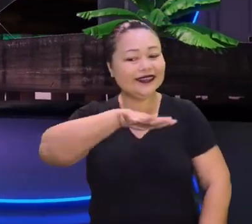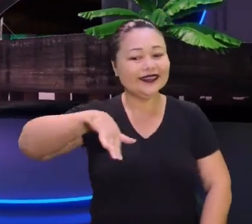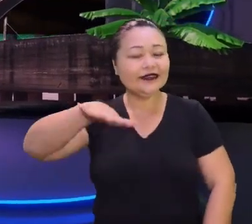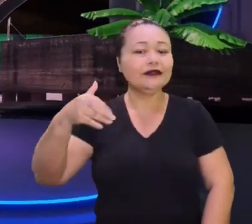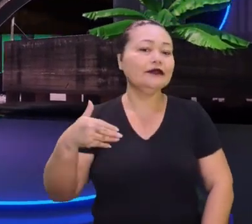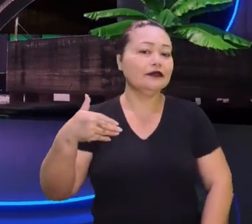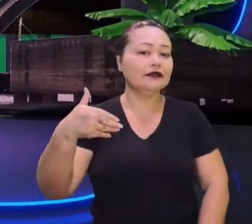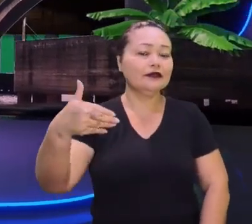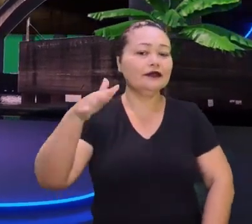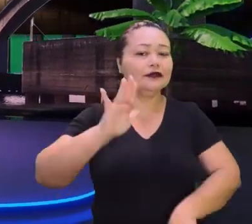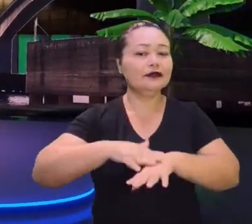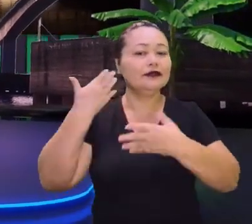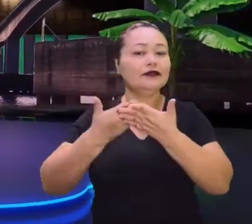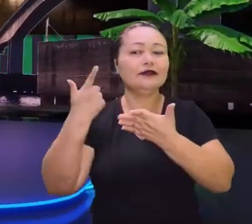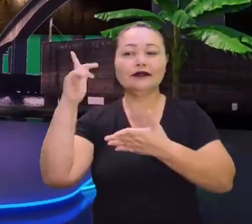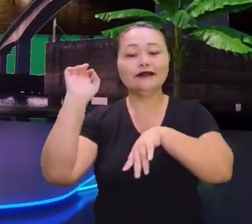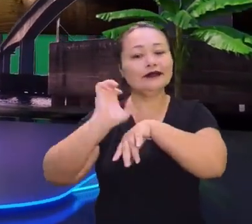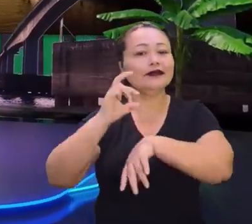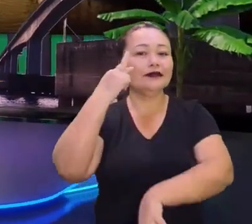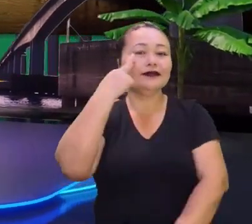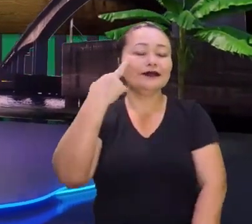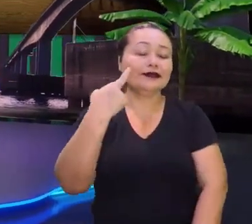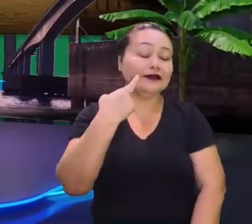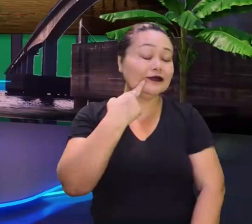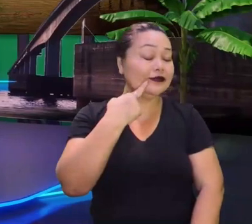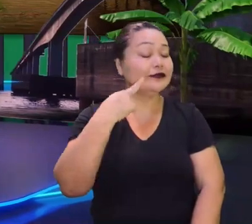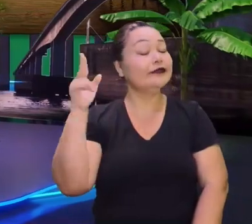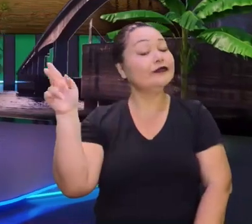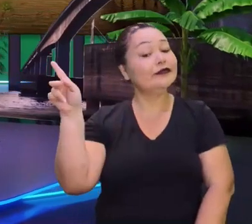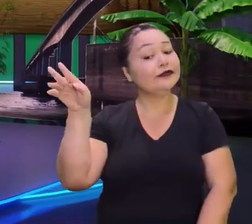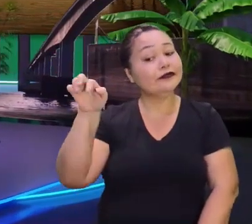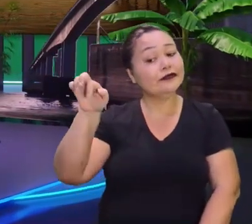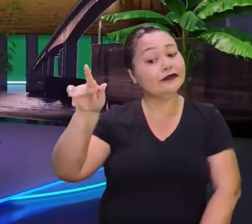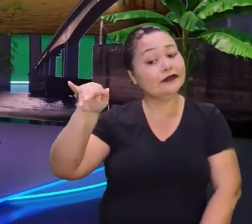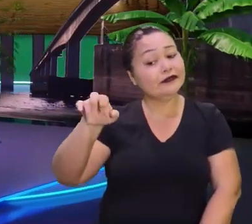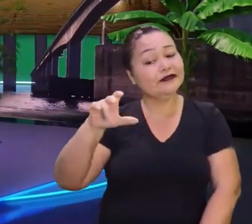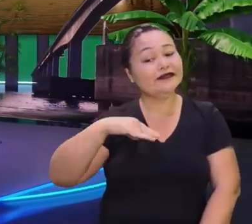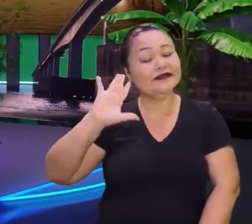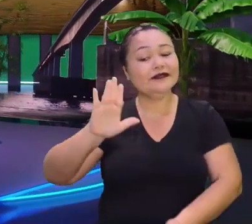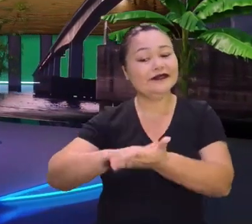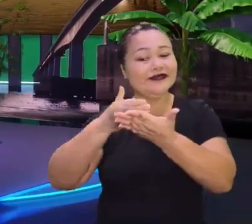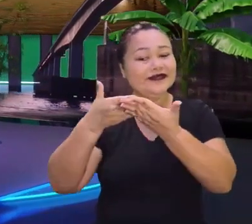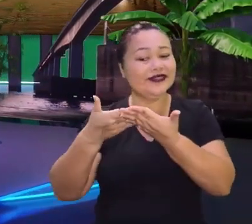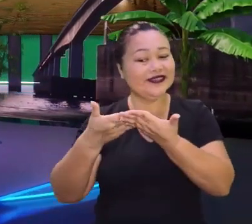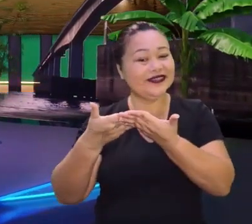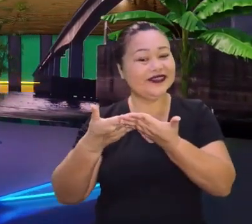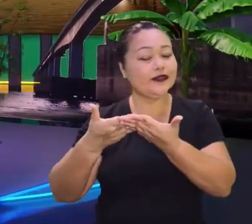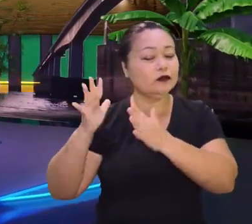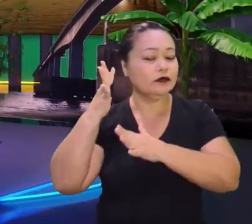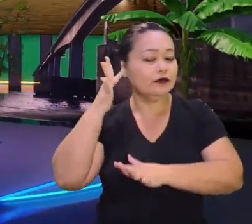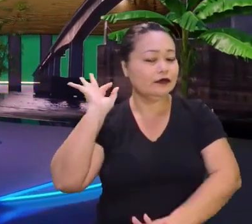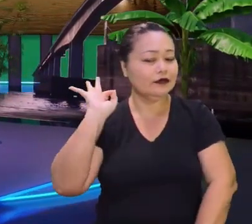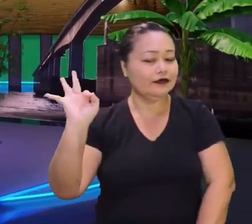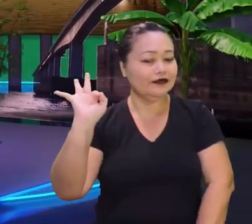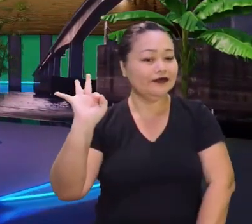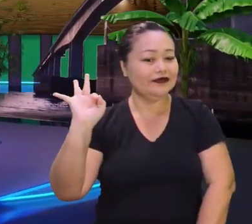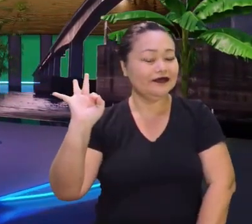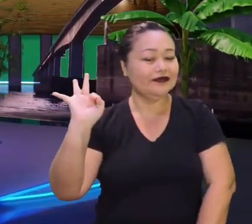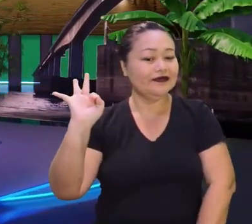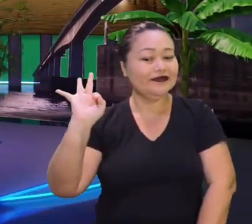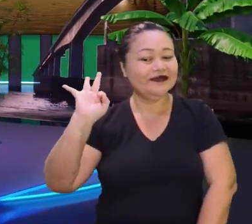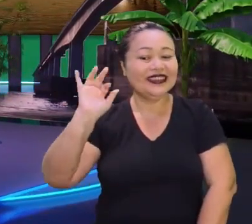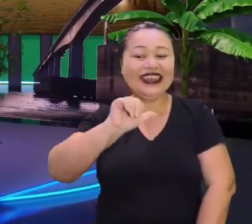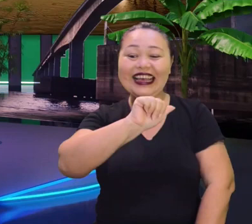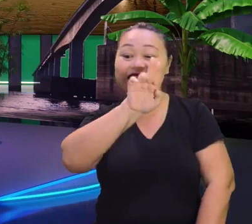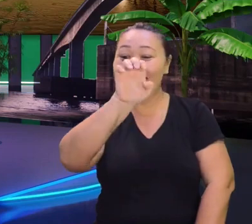E aí, galera, começando mais uma aula de Geografia de Rondônia, eu, professor Jorge, e a nossa intérprete top de linha, como que é,